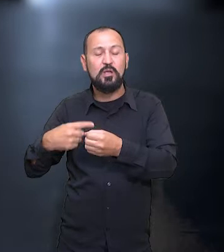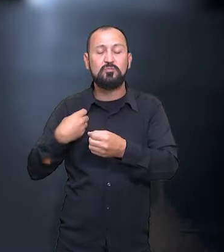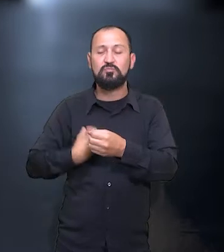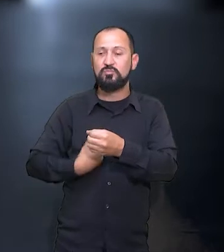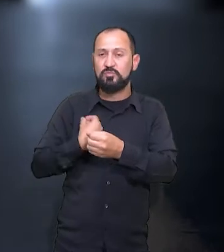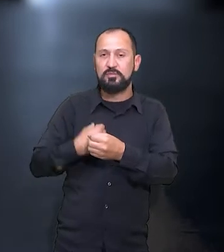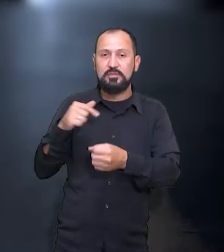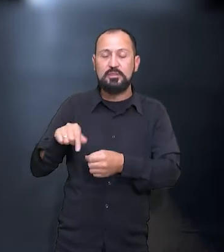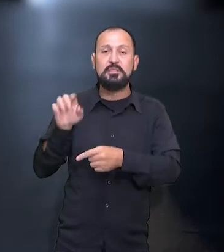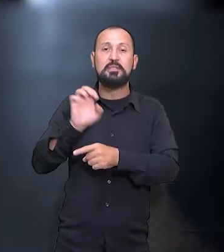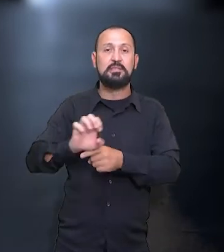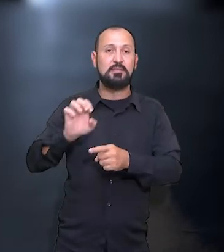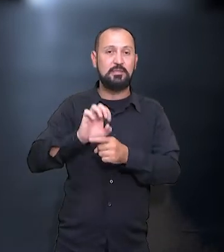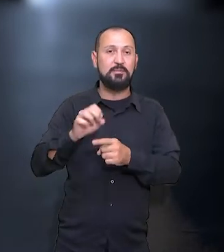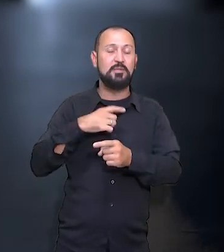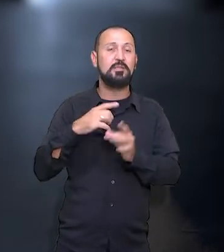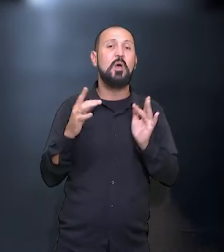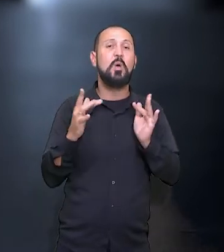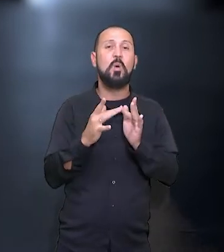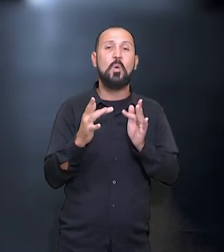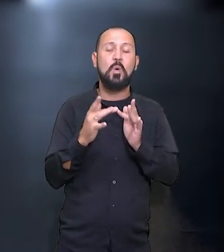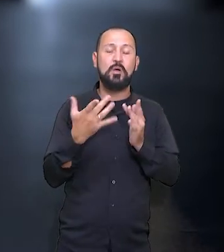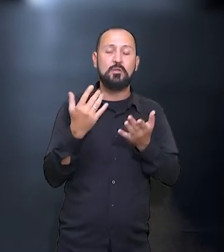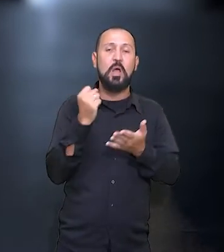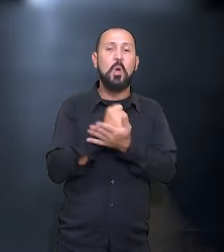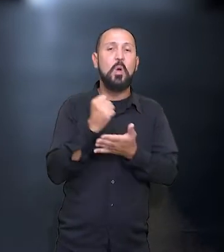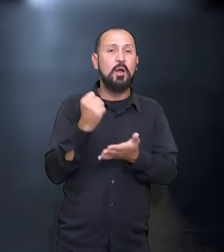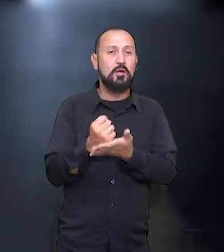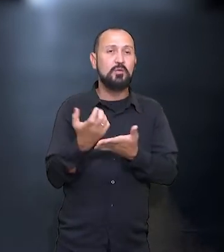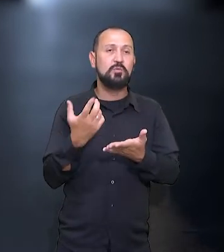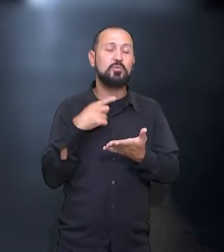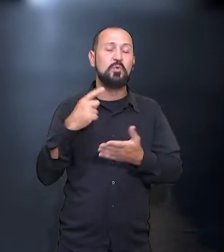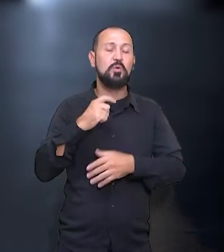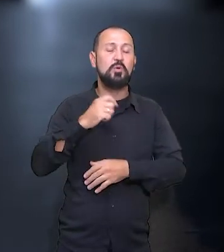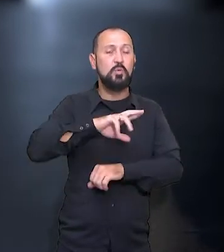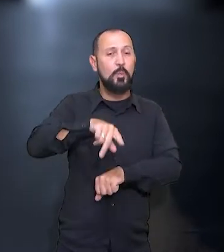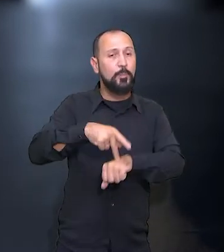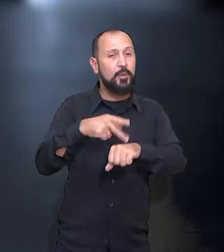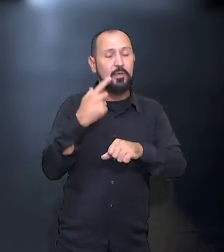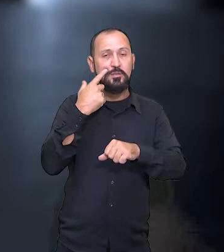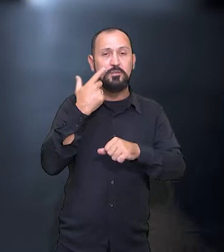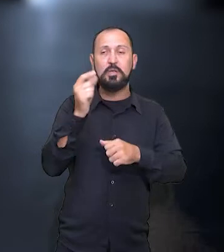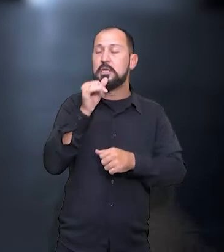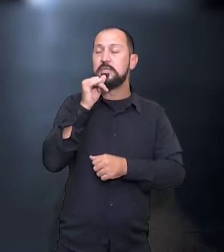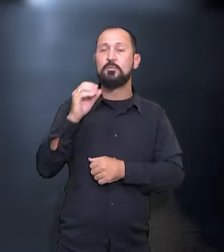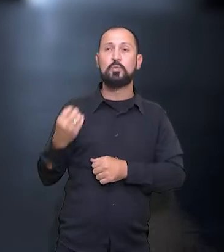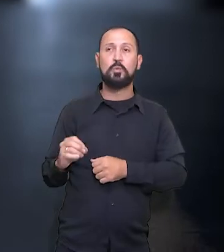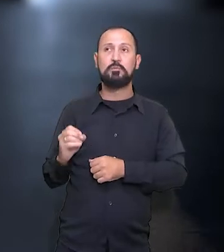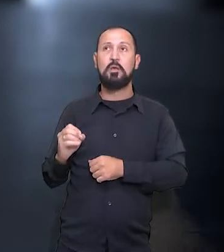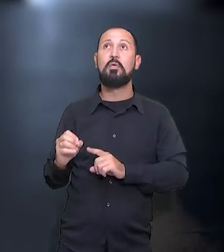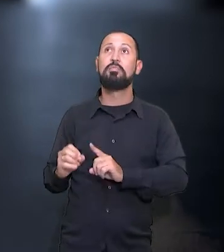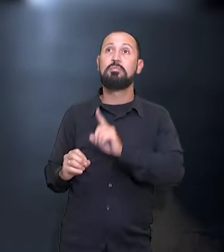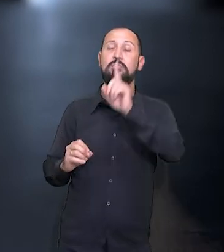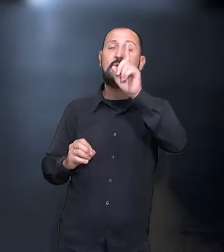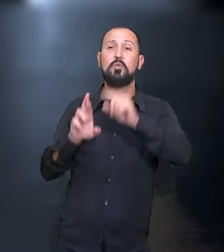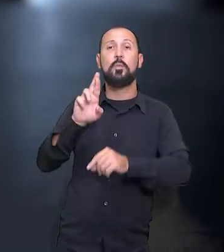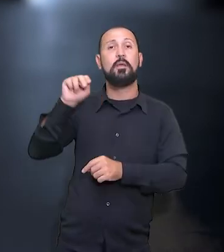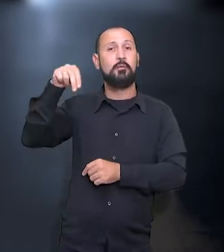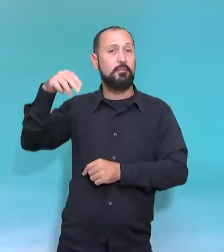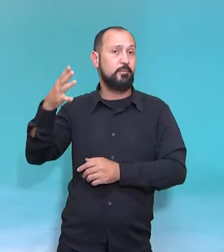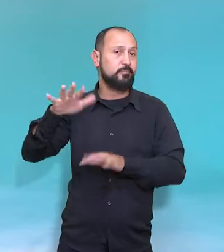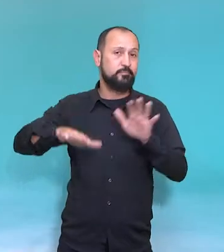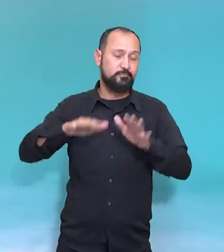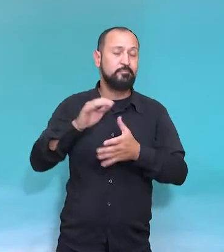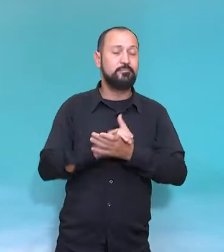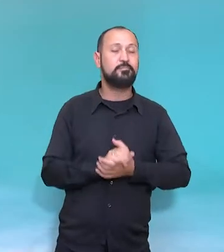você vive, daquele estado que você vive, para que você tenha acesso aos cartórios de todo o país, Rio Grande do Sul até Rio Grande do